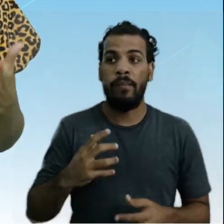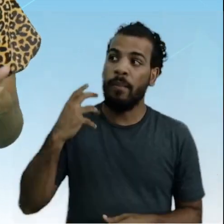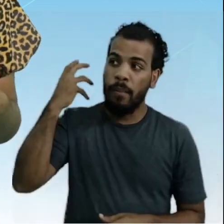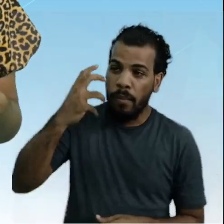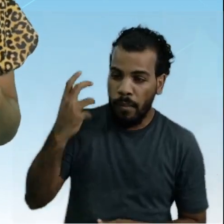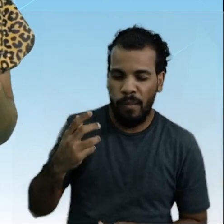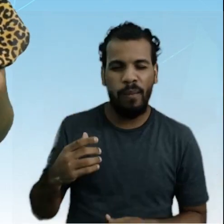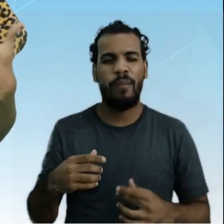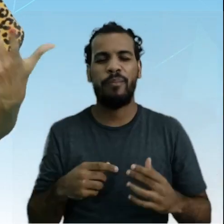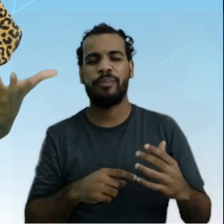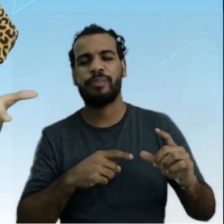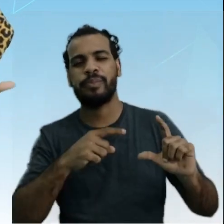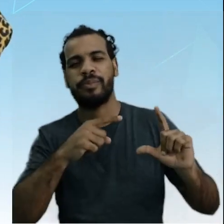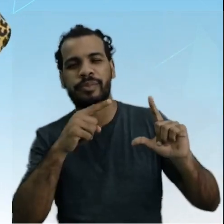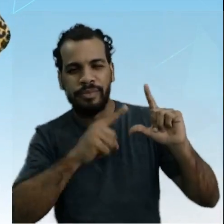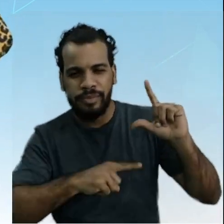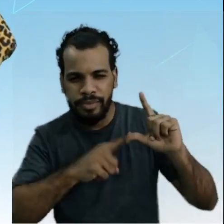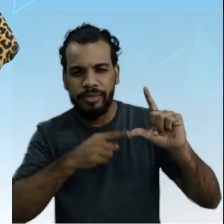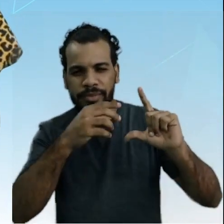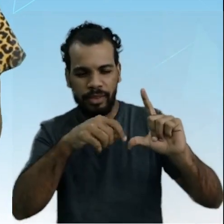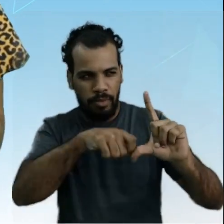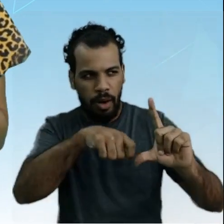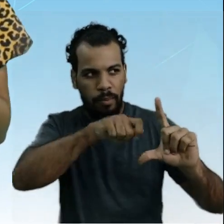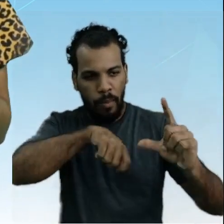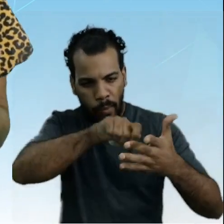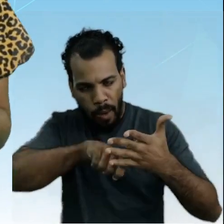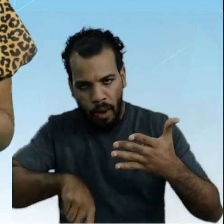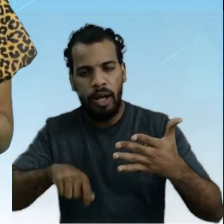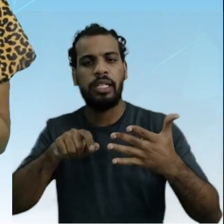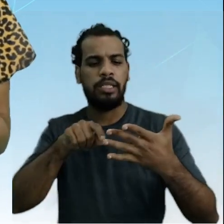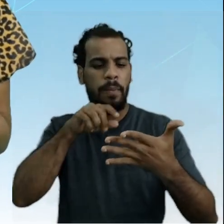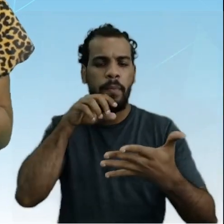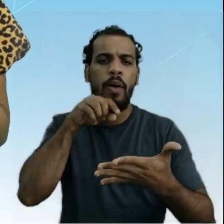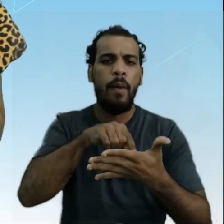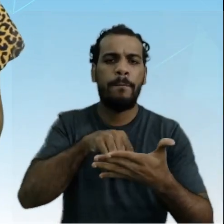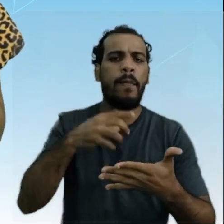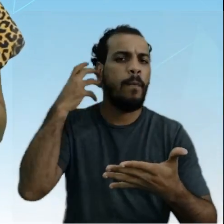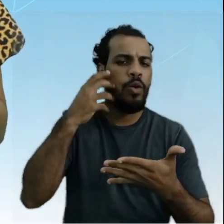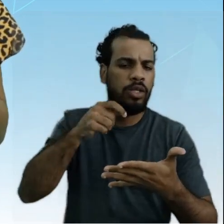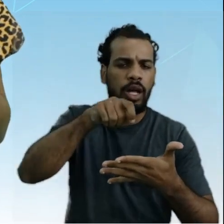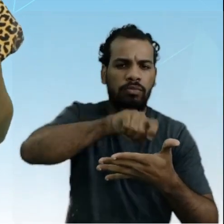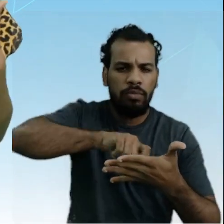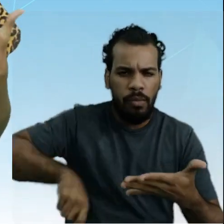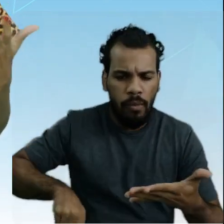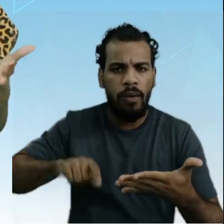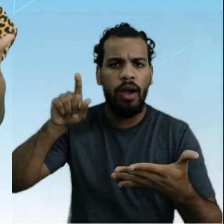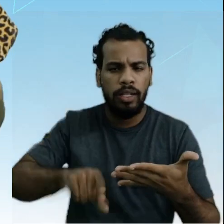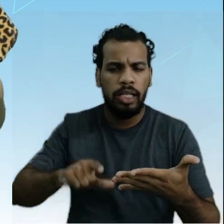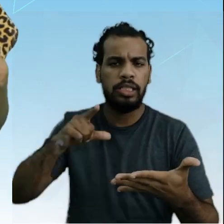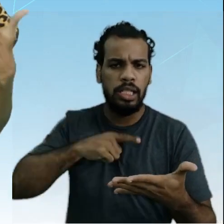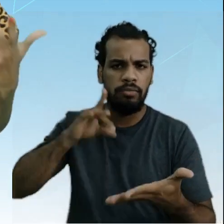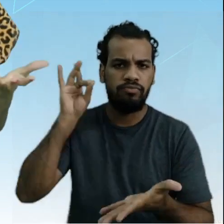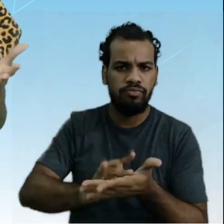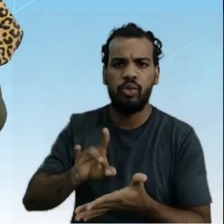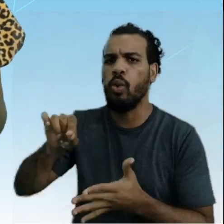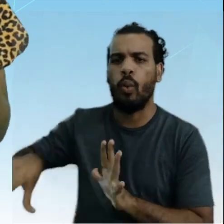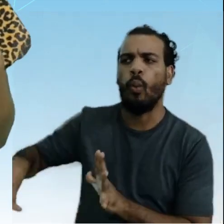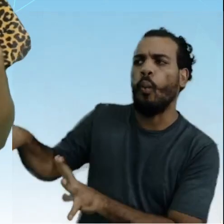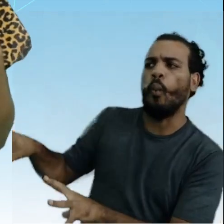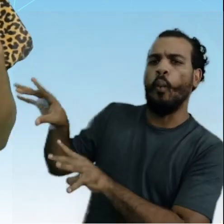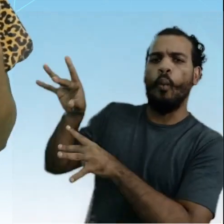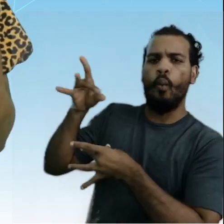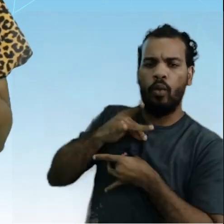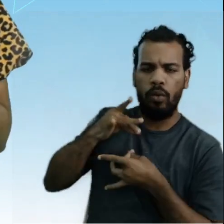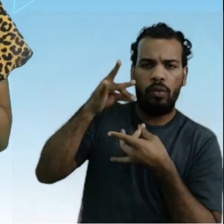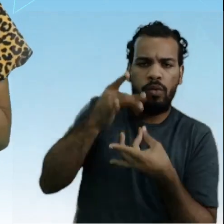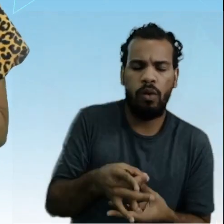suas letras, nas composições, eles possuem influência de raízes africanas, da religião